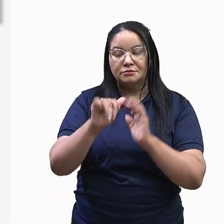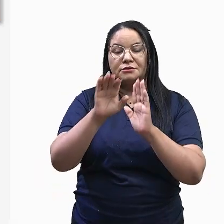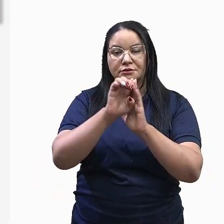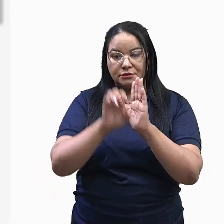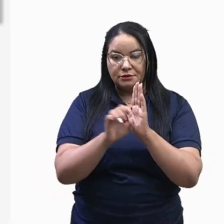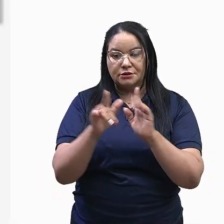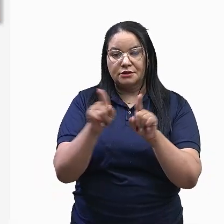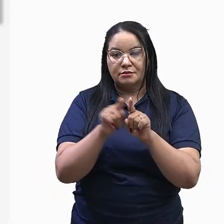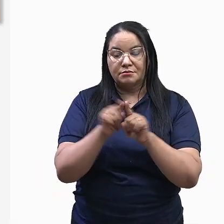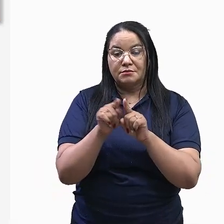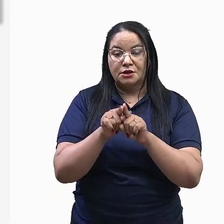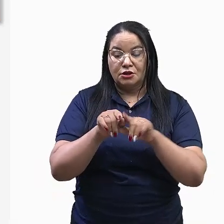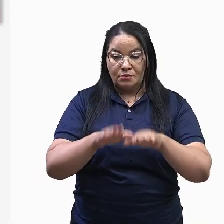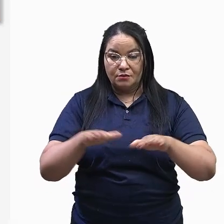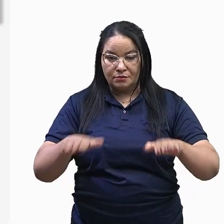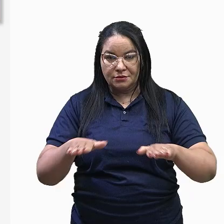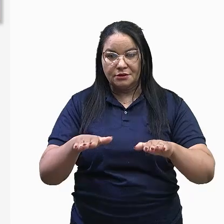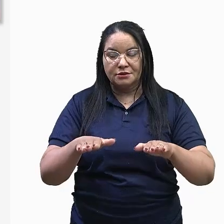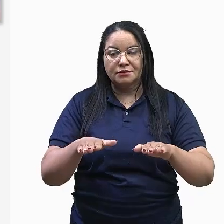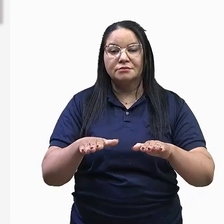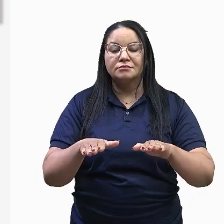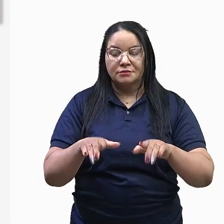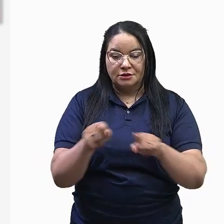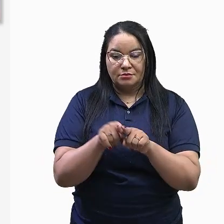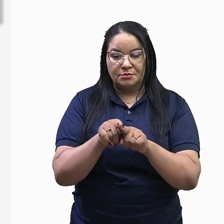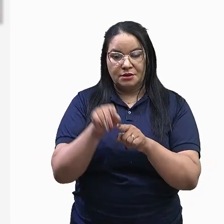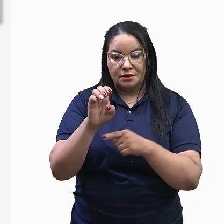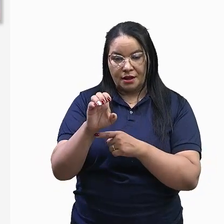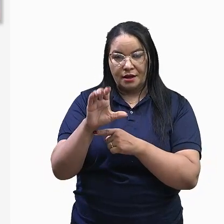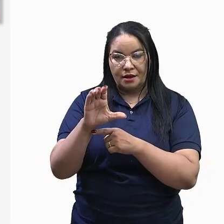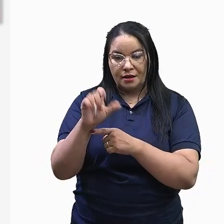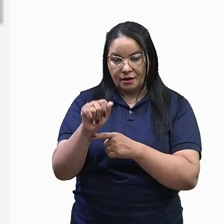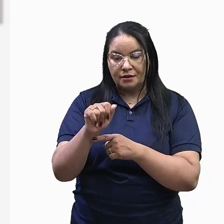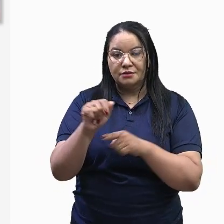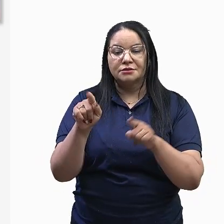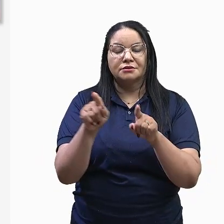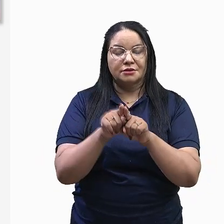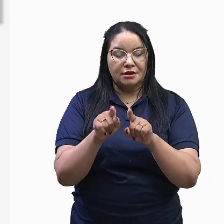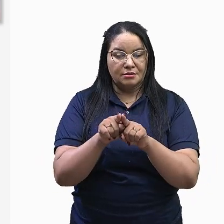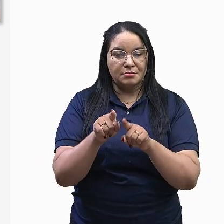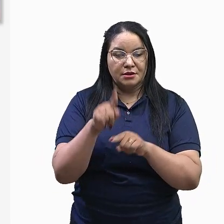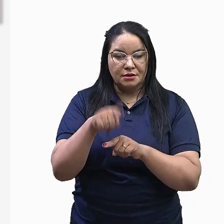da Criança e do Adolescente. Também é outro